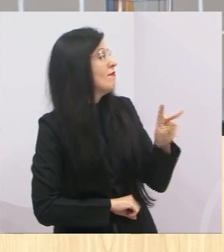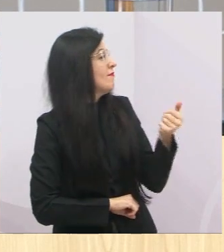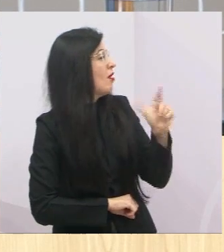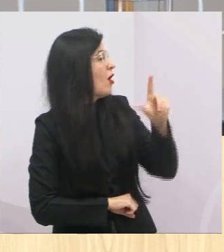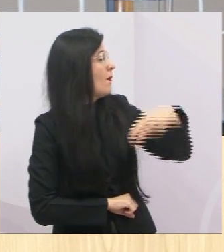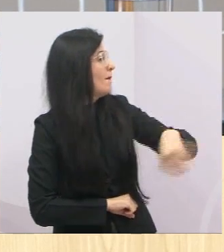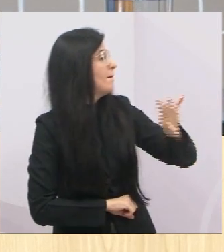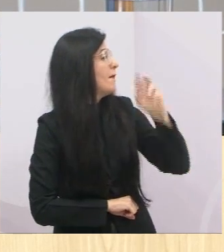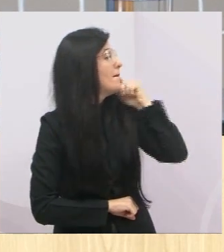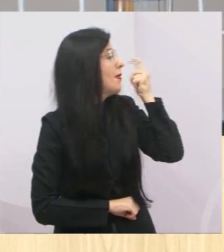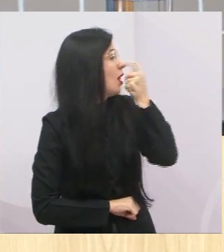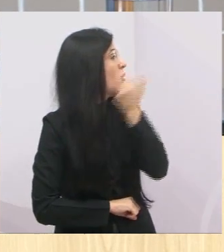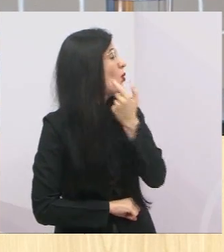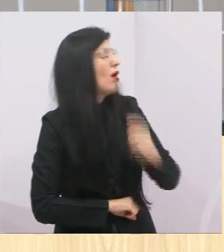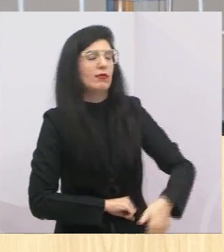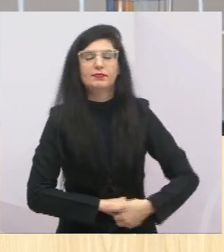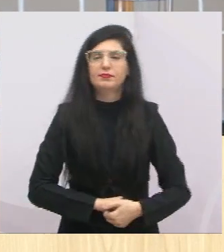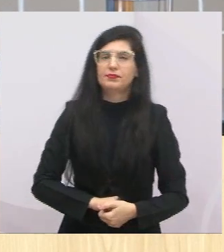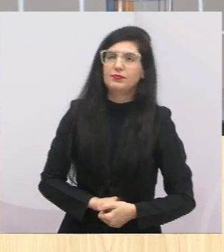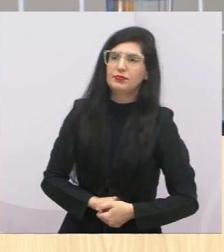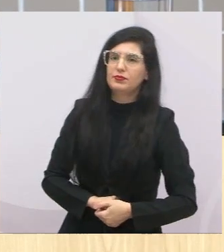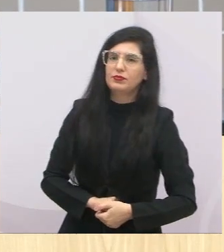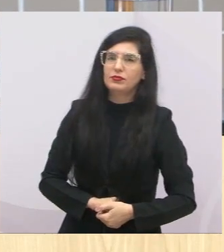Valmir do Parque Meia Lua.